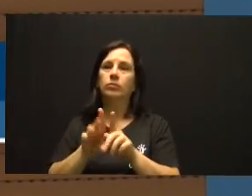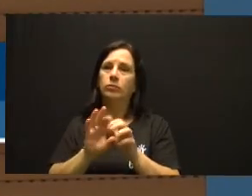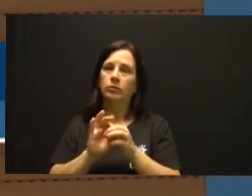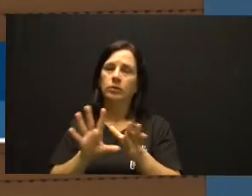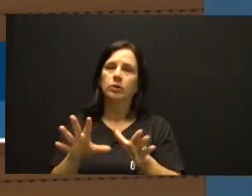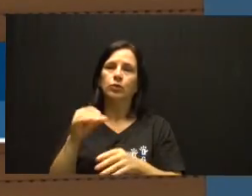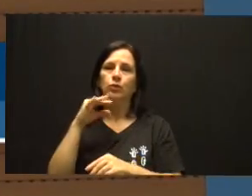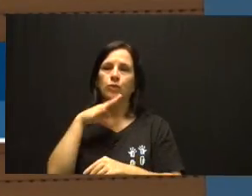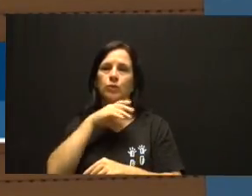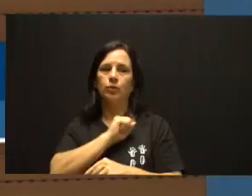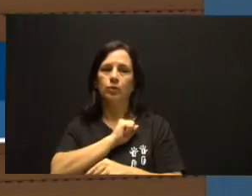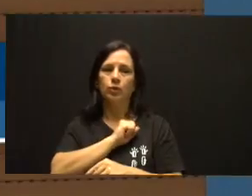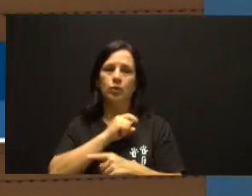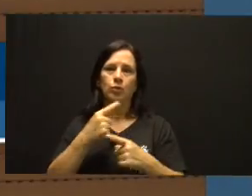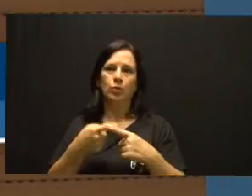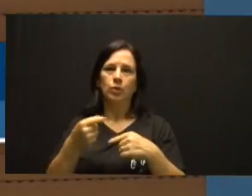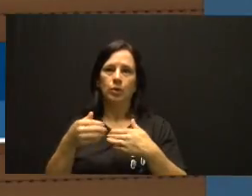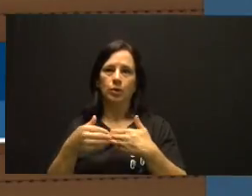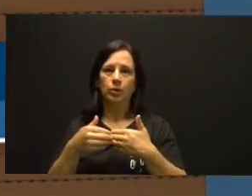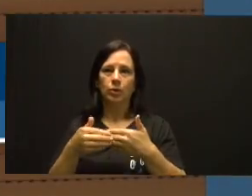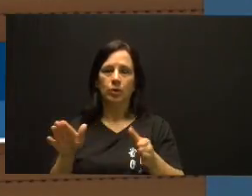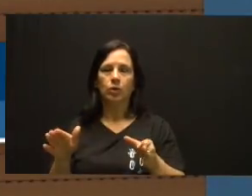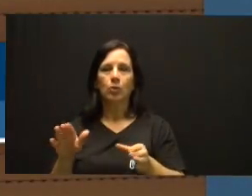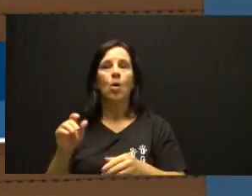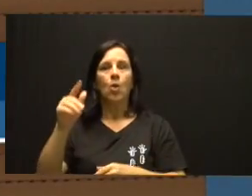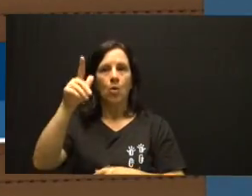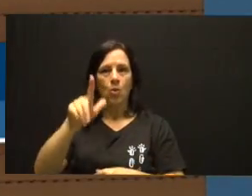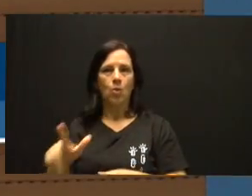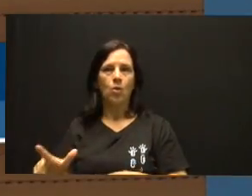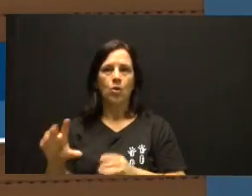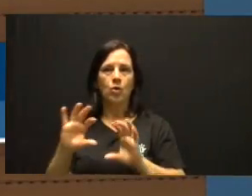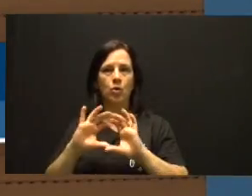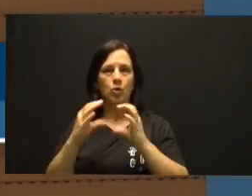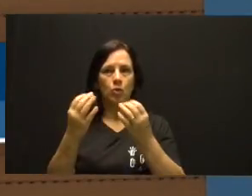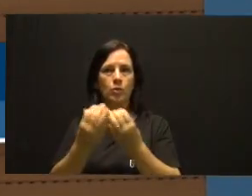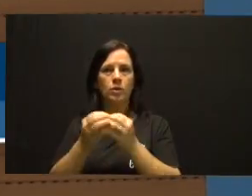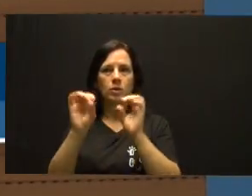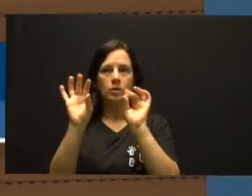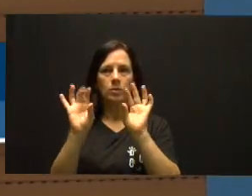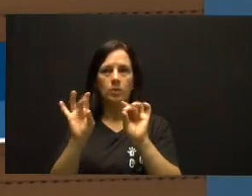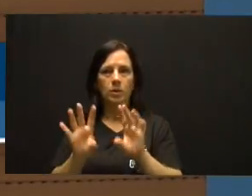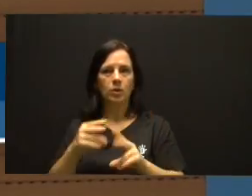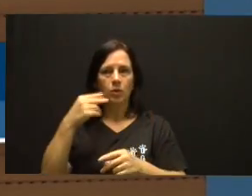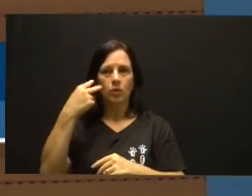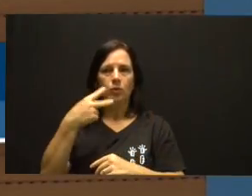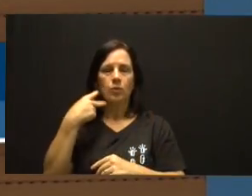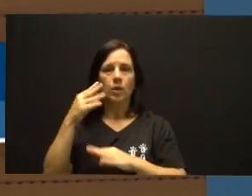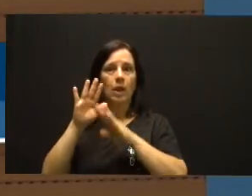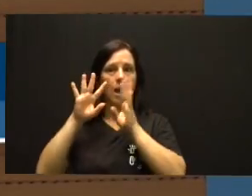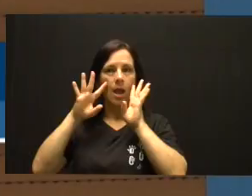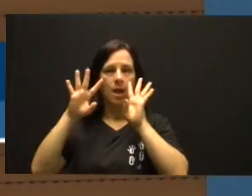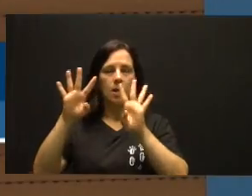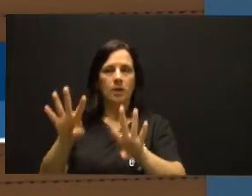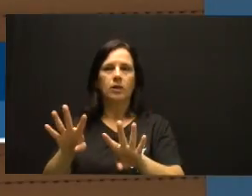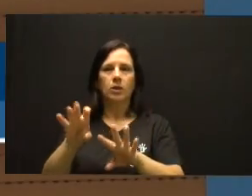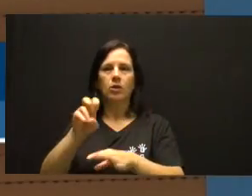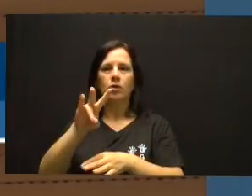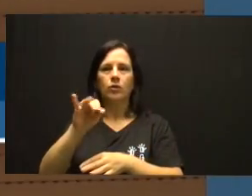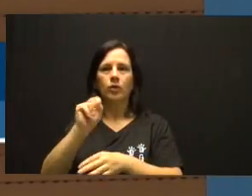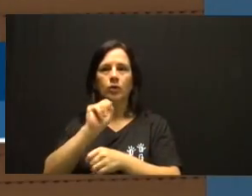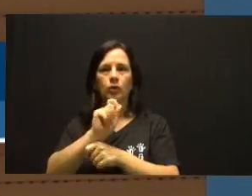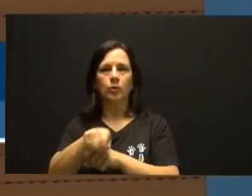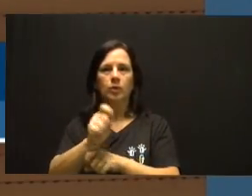vão rapidamente, porque eu estou abrindo outra comissão especial de vereadores para que eles possam dar uma atenção para o munícipe, não só da Vila dos